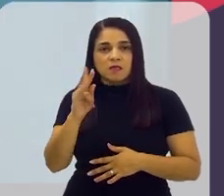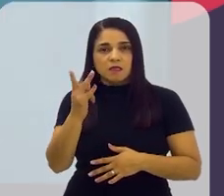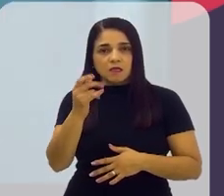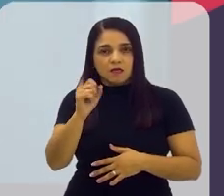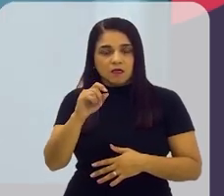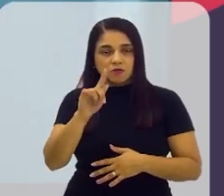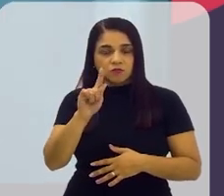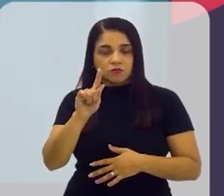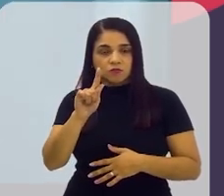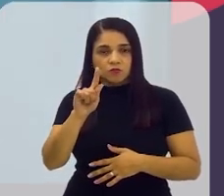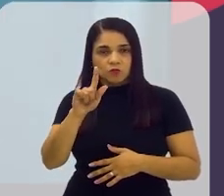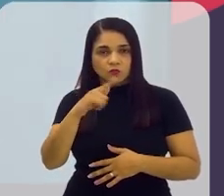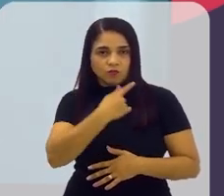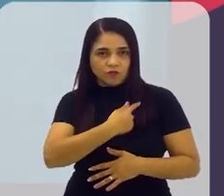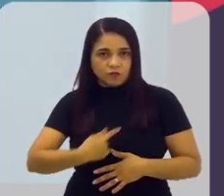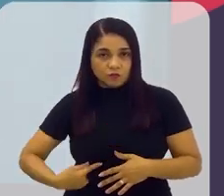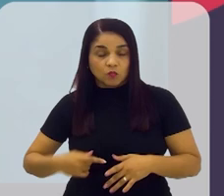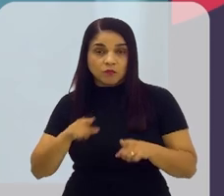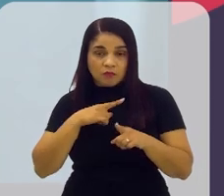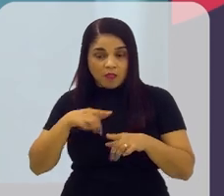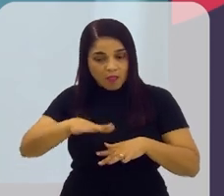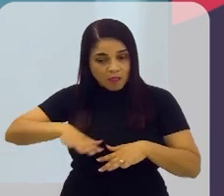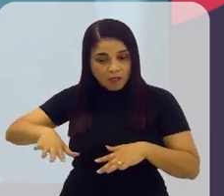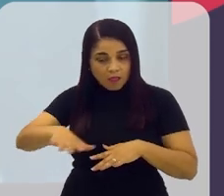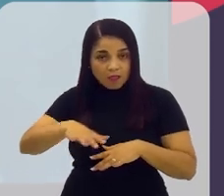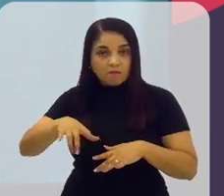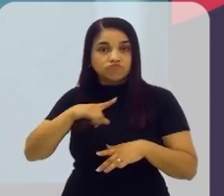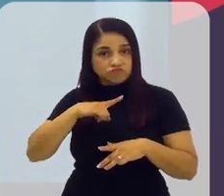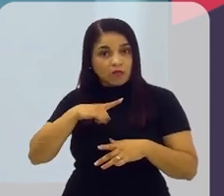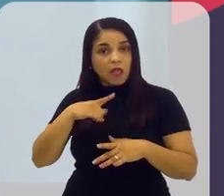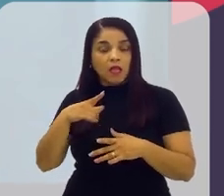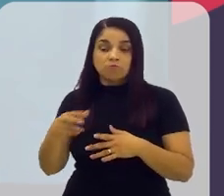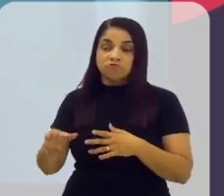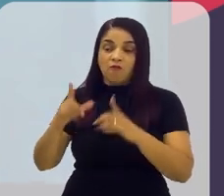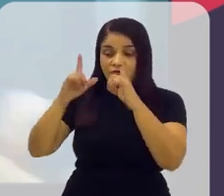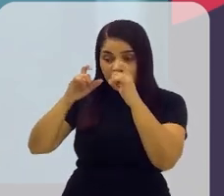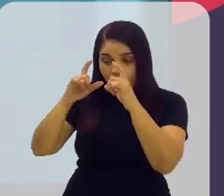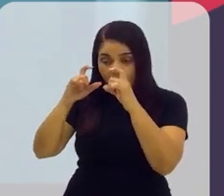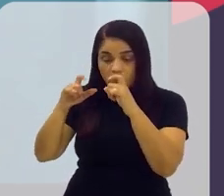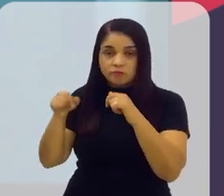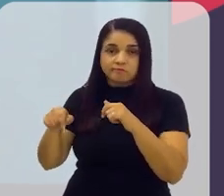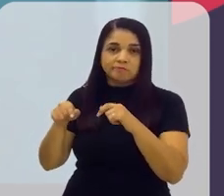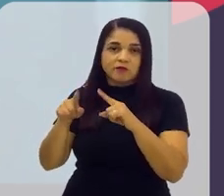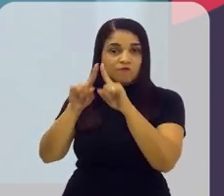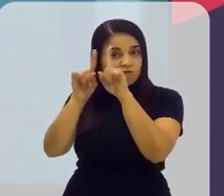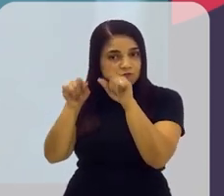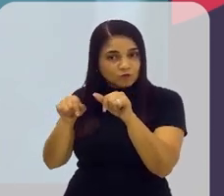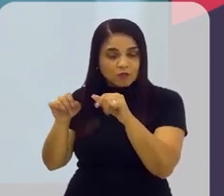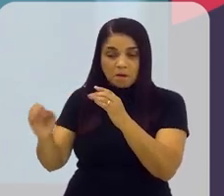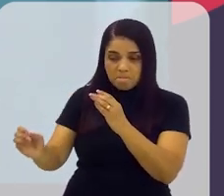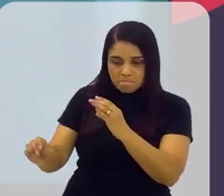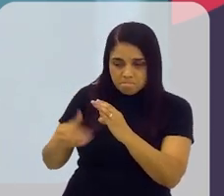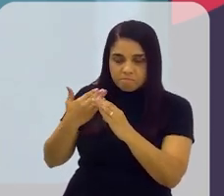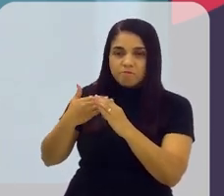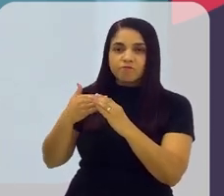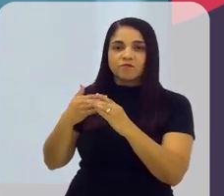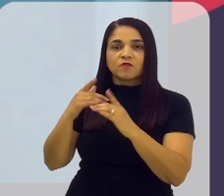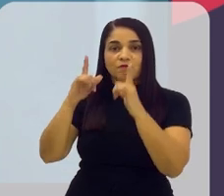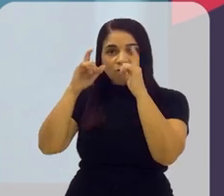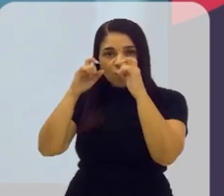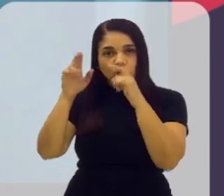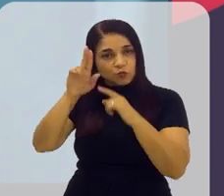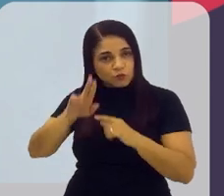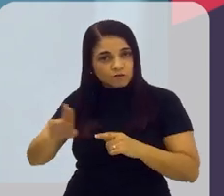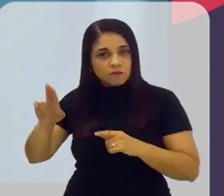o campus da Universidade Federal do Rio de Janeiro, tem registro de ocorrência de lá. Então, a gente recebeu foto de uma funcionária